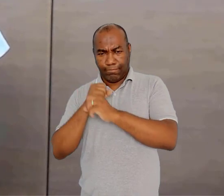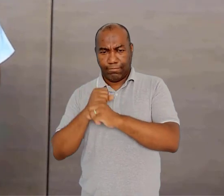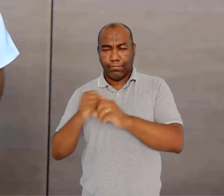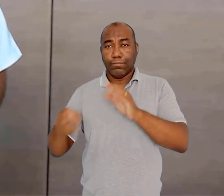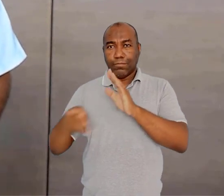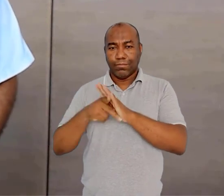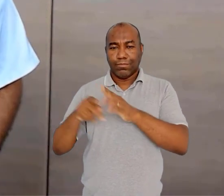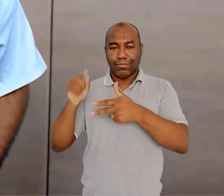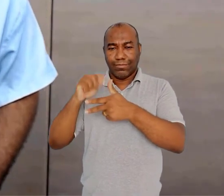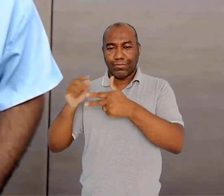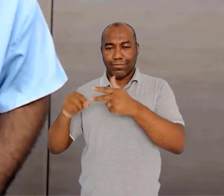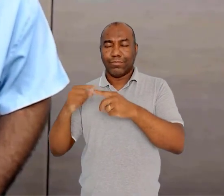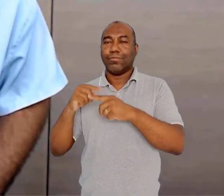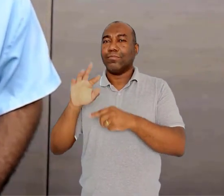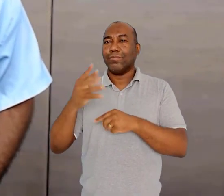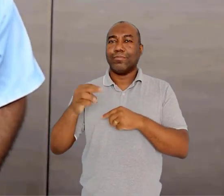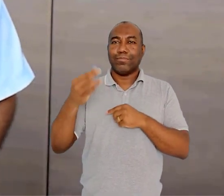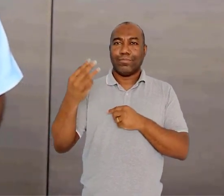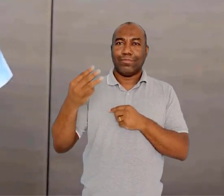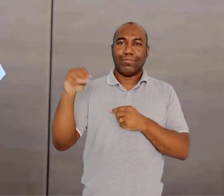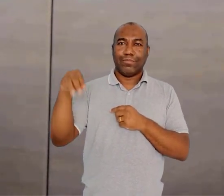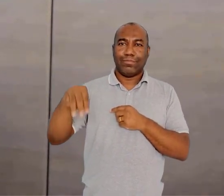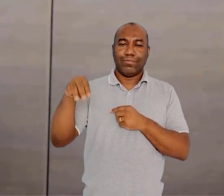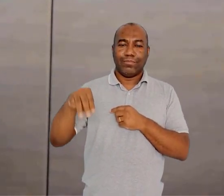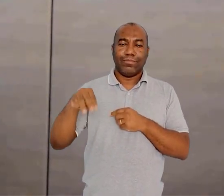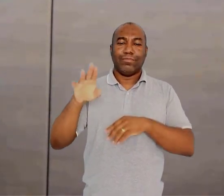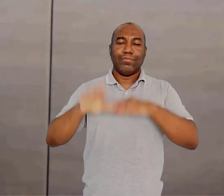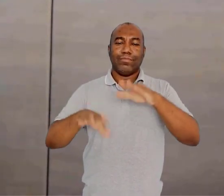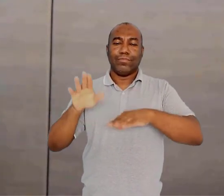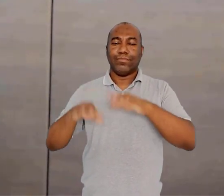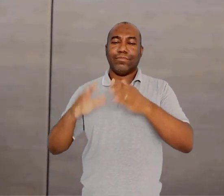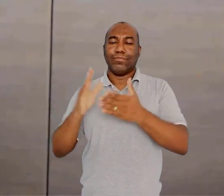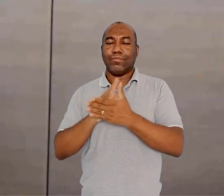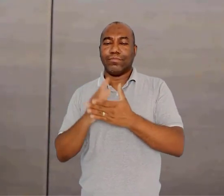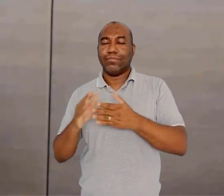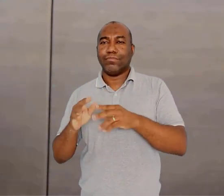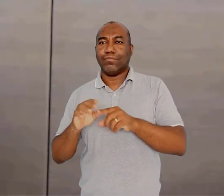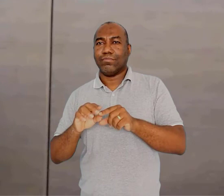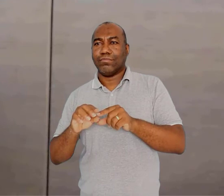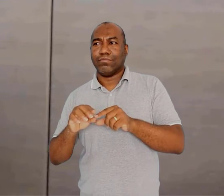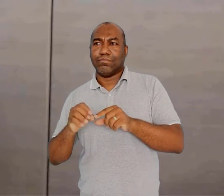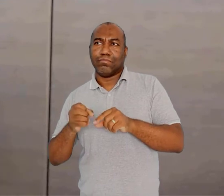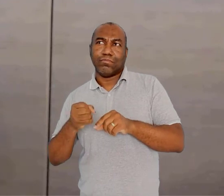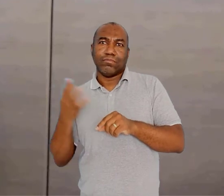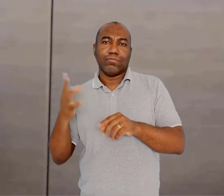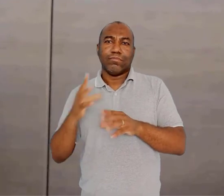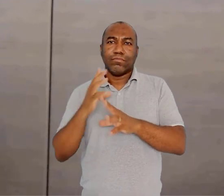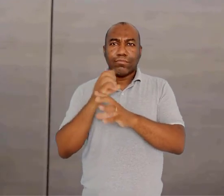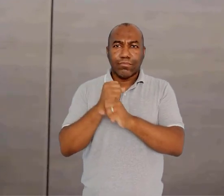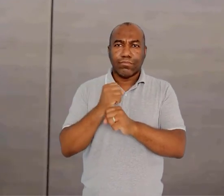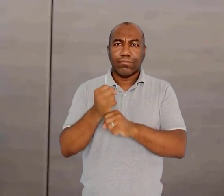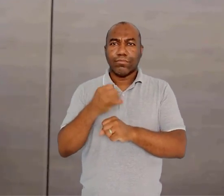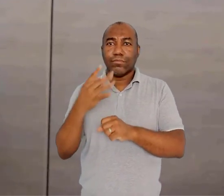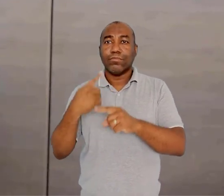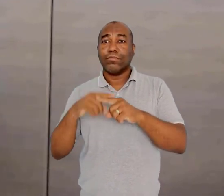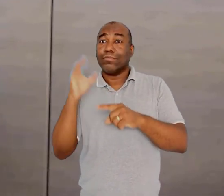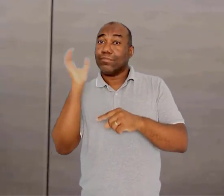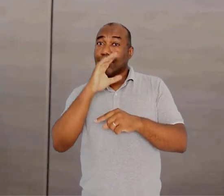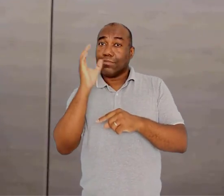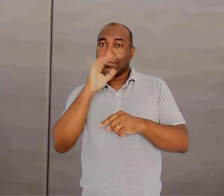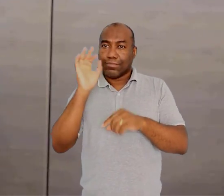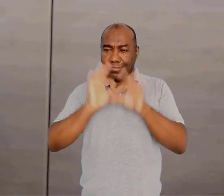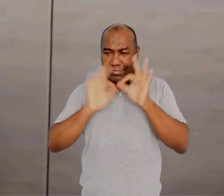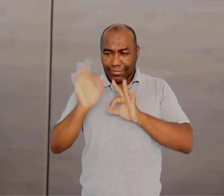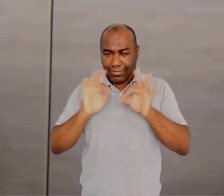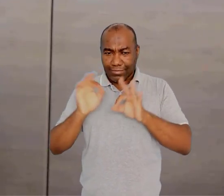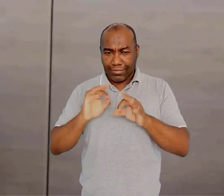Enem. Você tem 3 minutos por questão. Então, o que a gente geralmente faz, a gente arredonda para mais, para menos um número, só para ter um pouco mais de pressa e